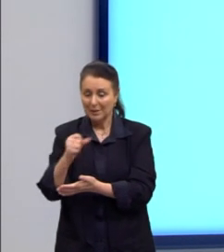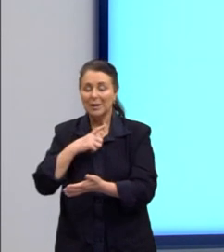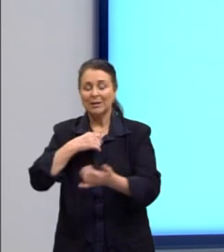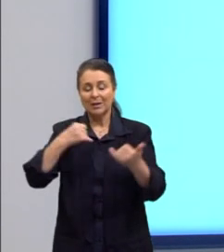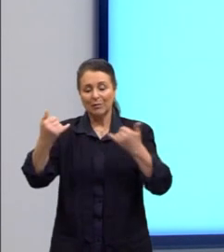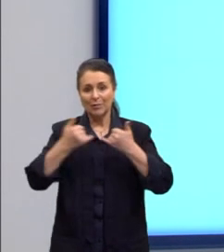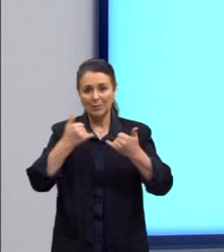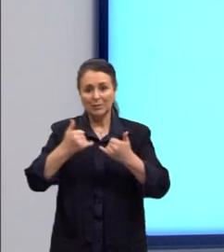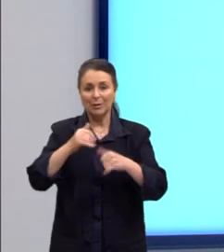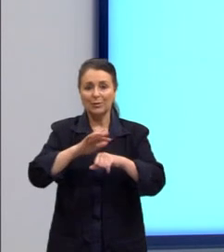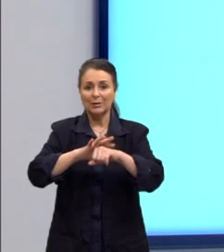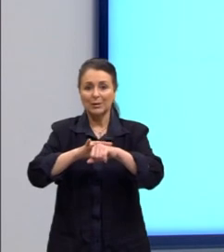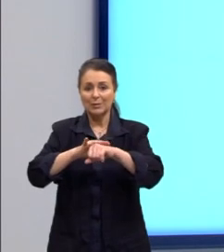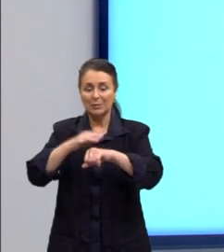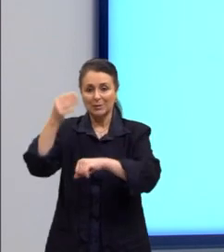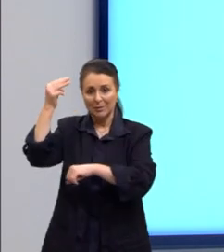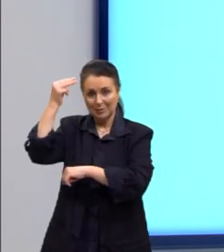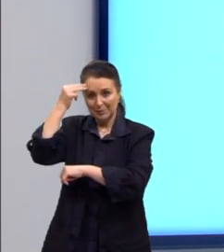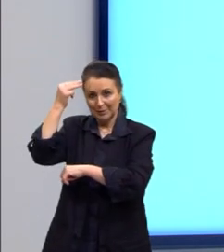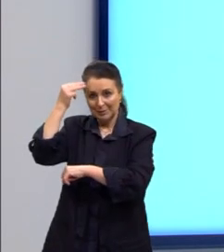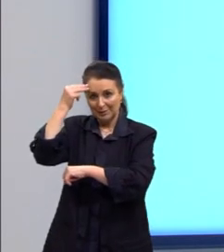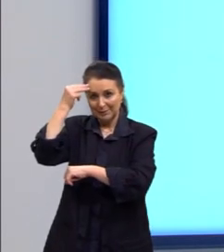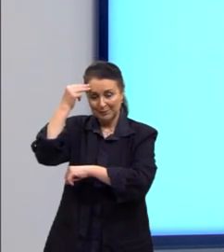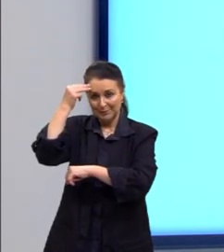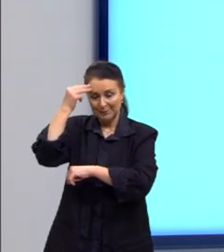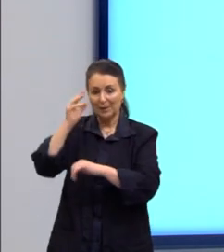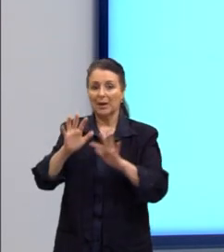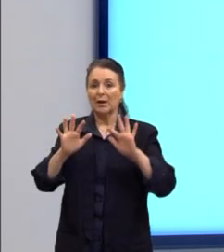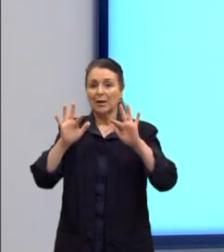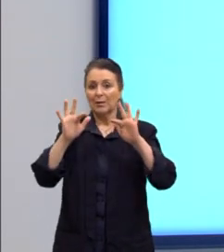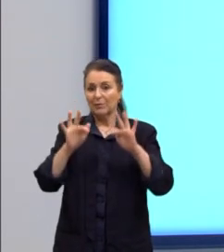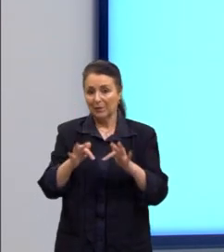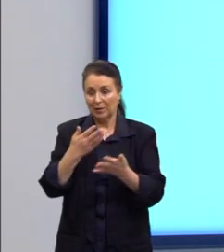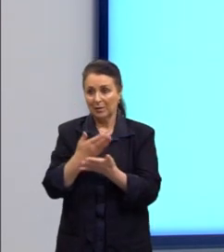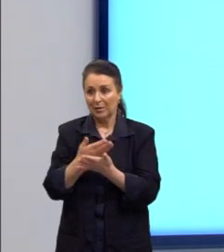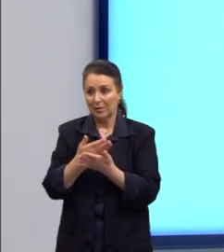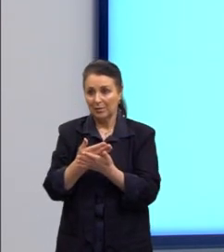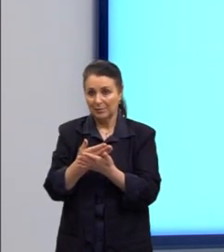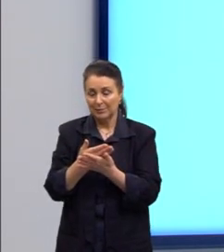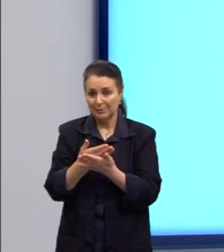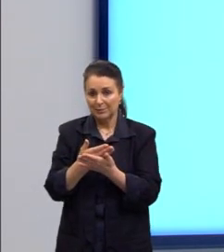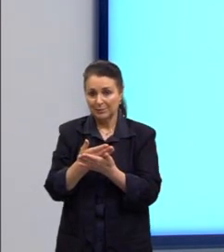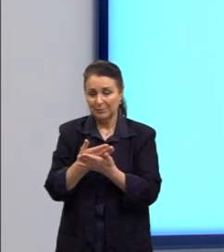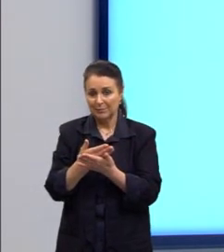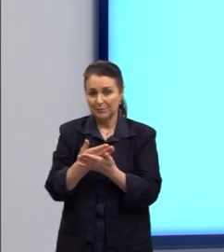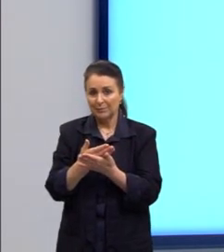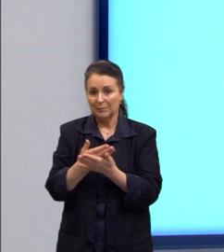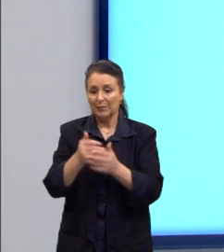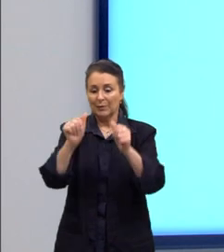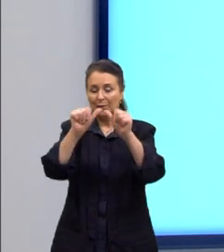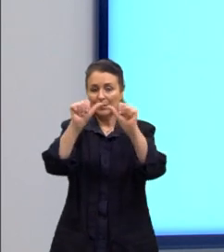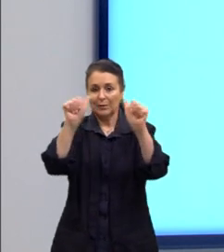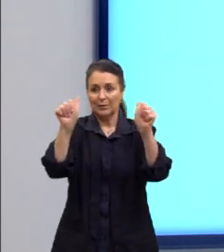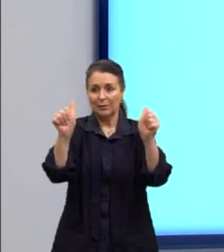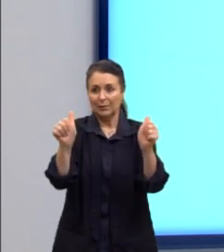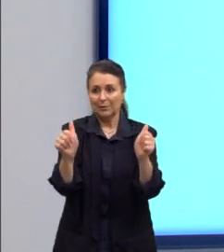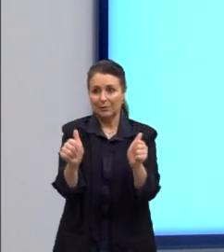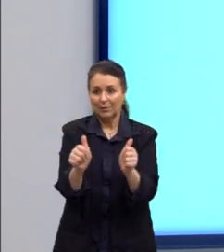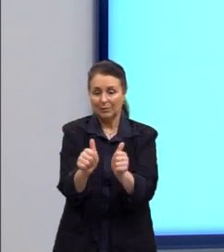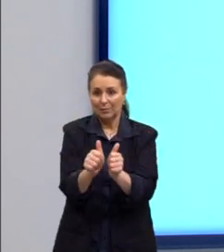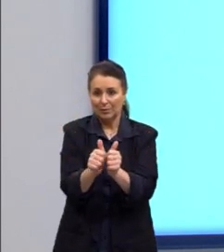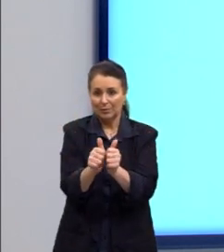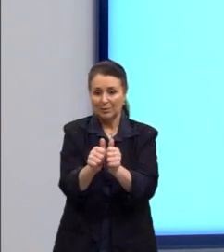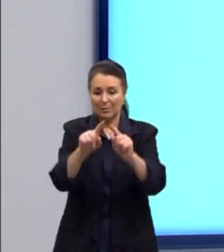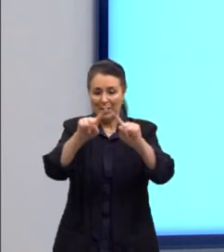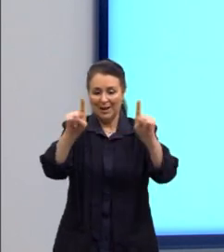as doenças mentais então a gente encerra com uma imagem um meme né sobre